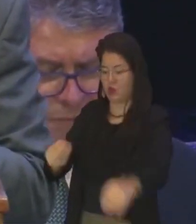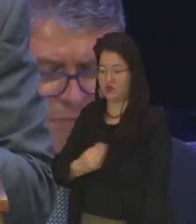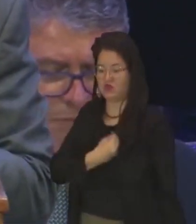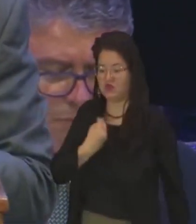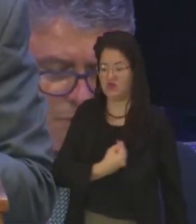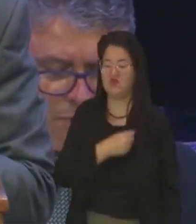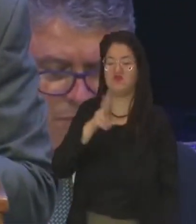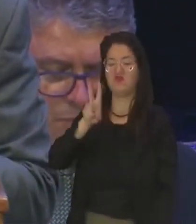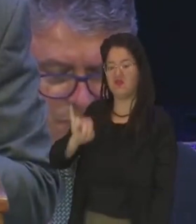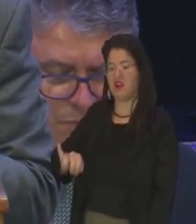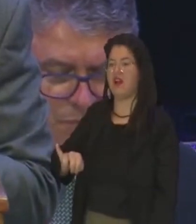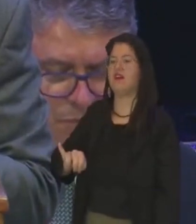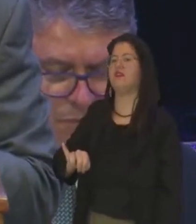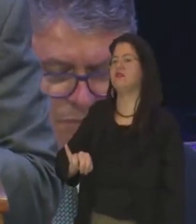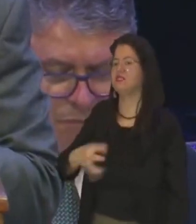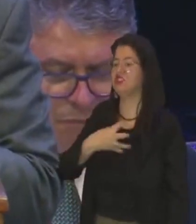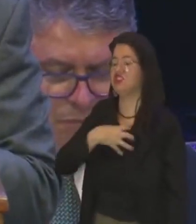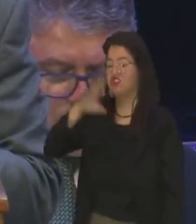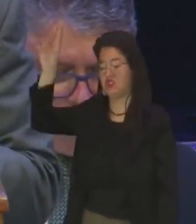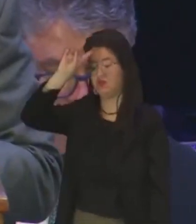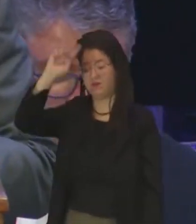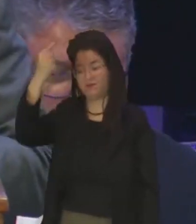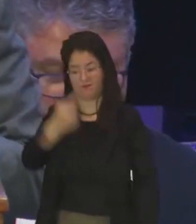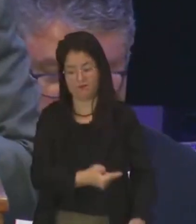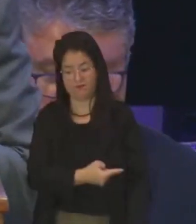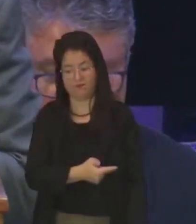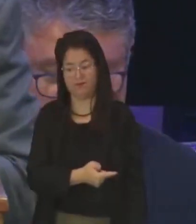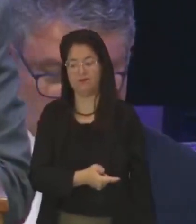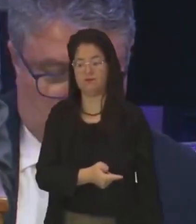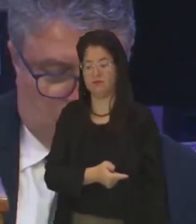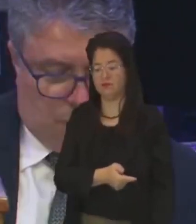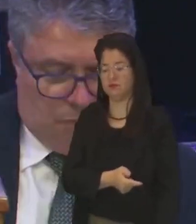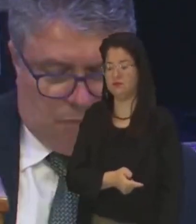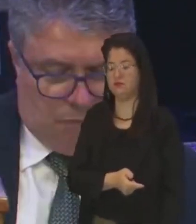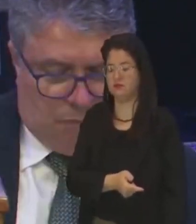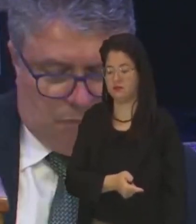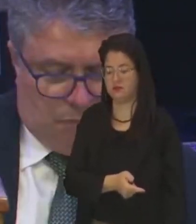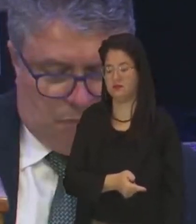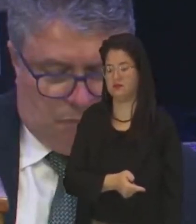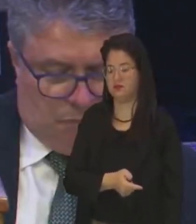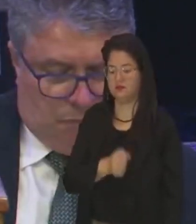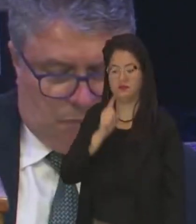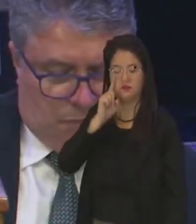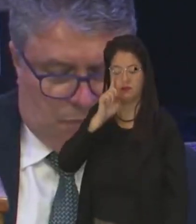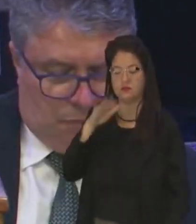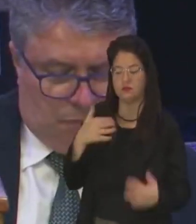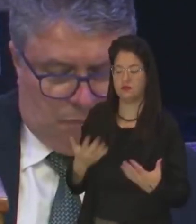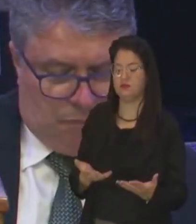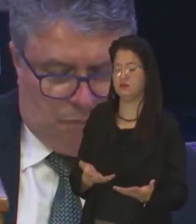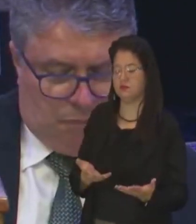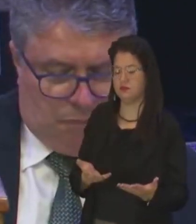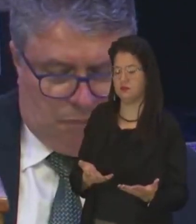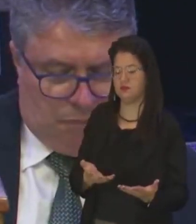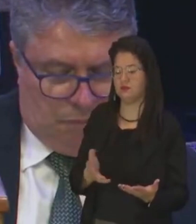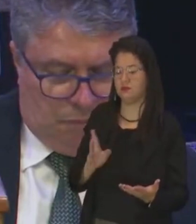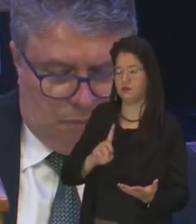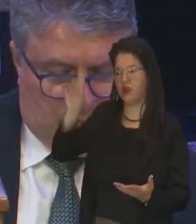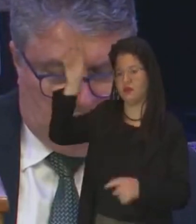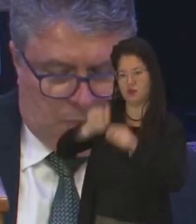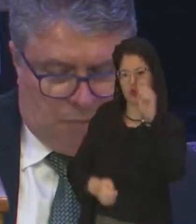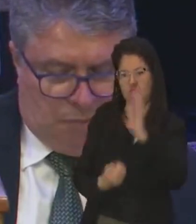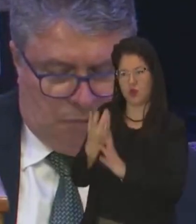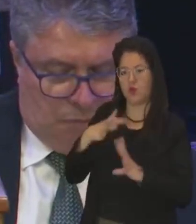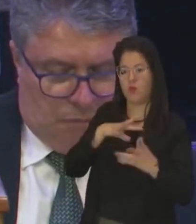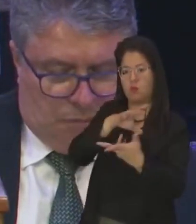vem governar. O reinado do justo juiz sobre a terra será visto na esfera da criação. Ele firmou o mundo,